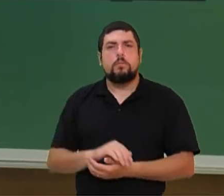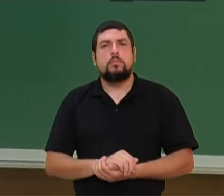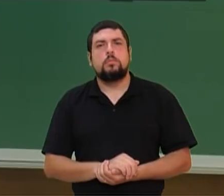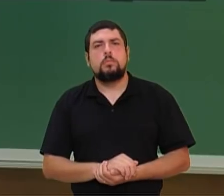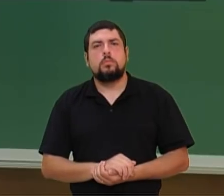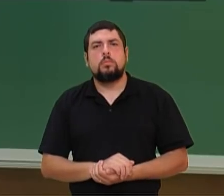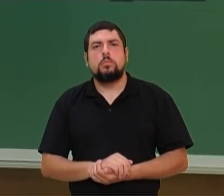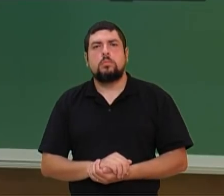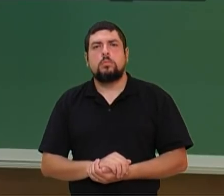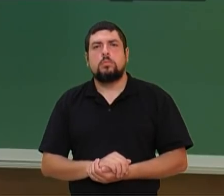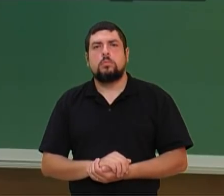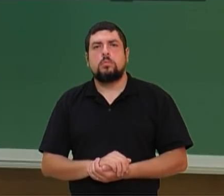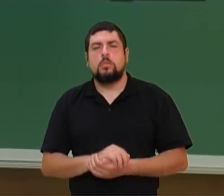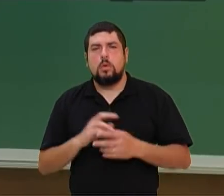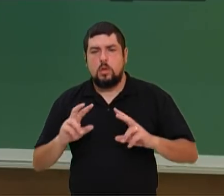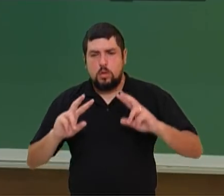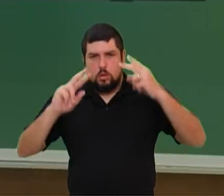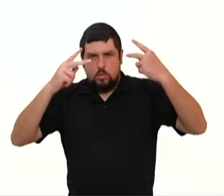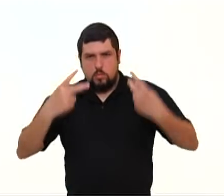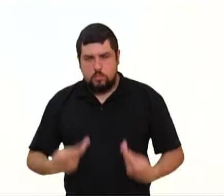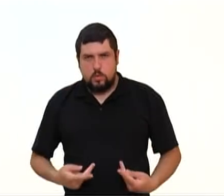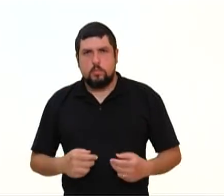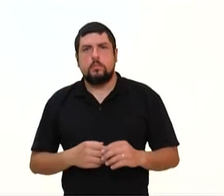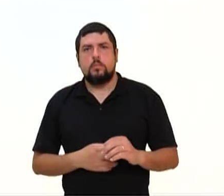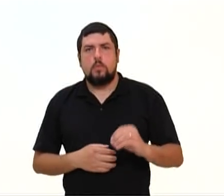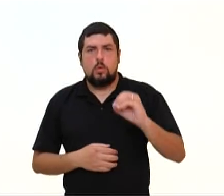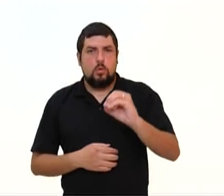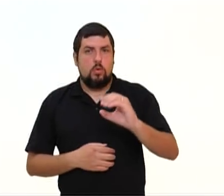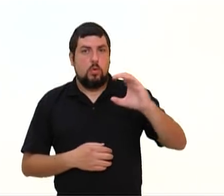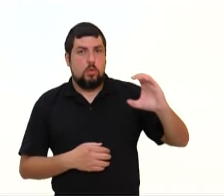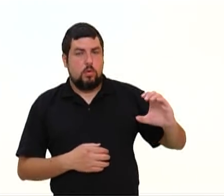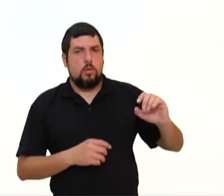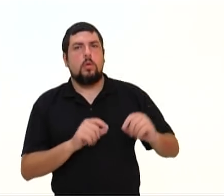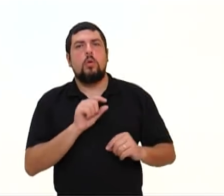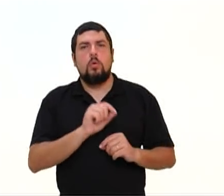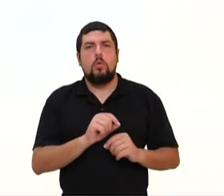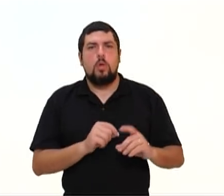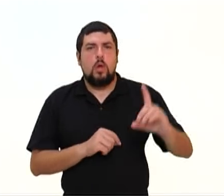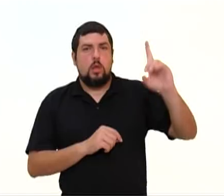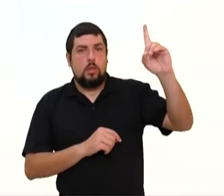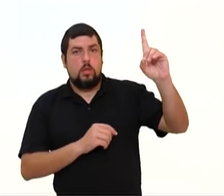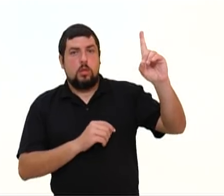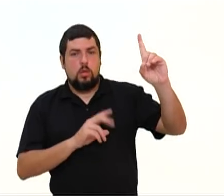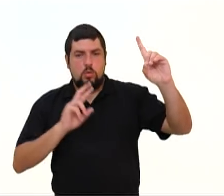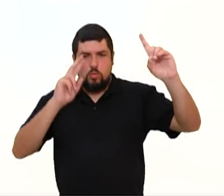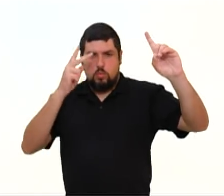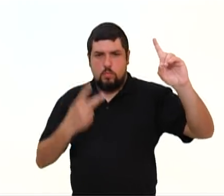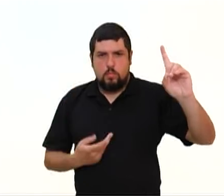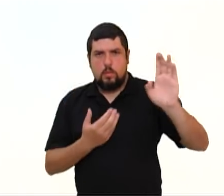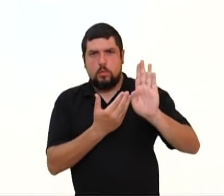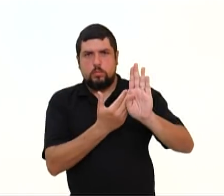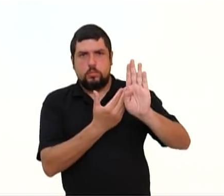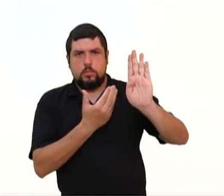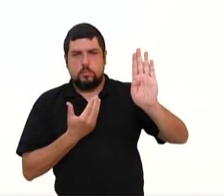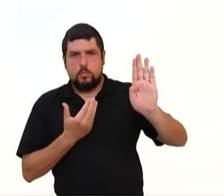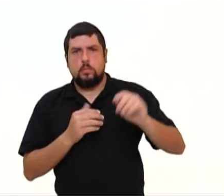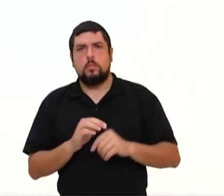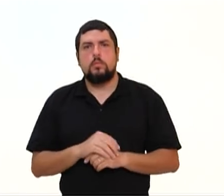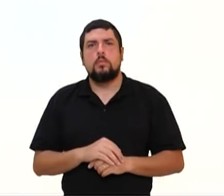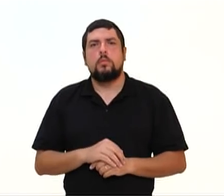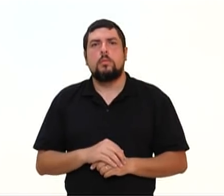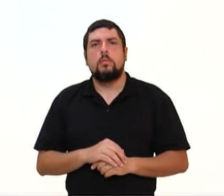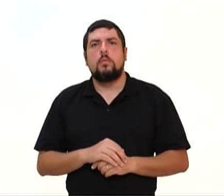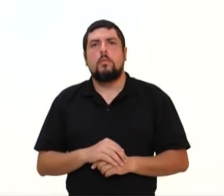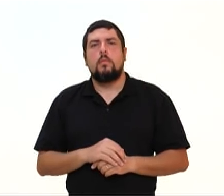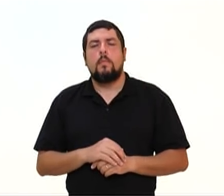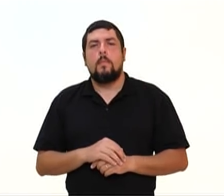de humanidade, o Ocidente há um abismo entre Deus e o ser humano, entre o Criador e a criatura. O